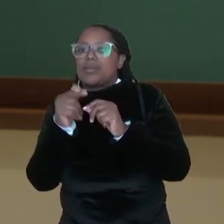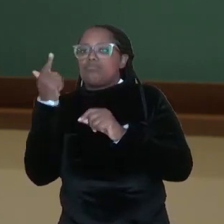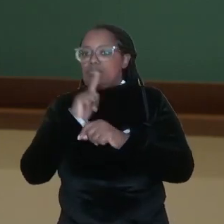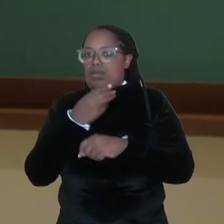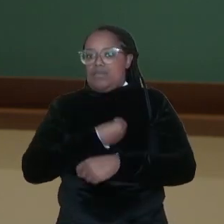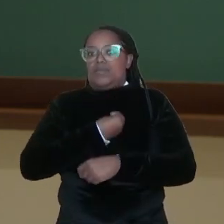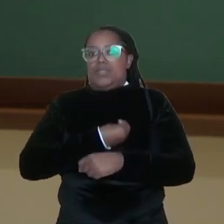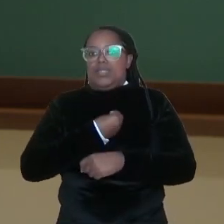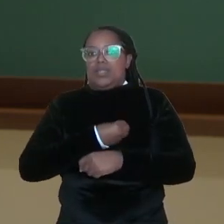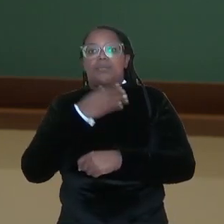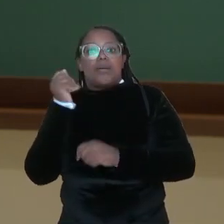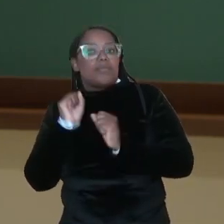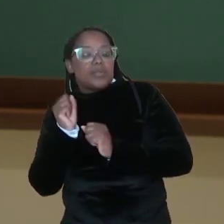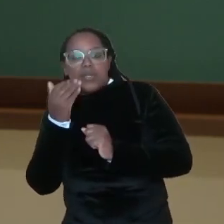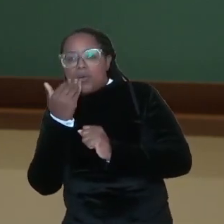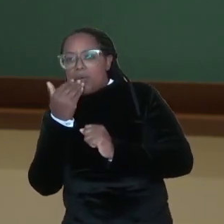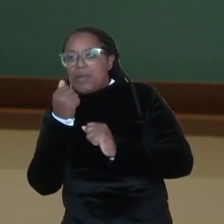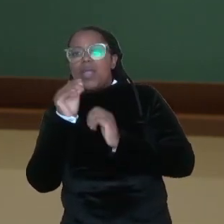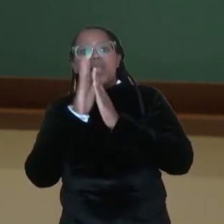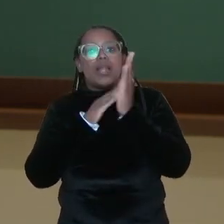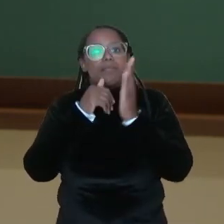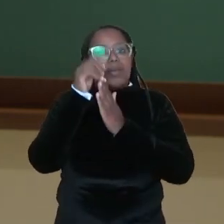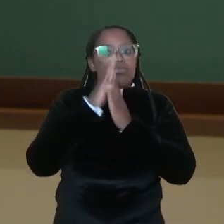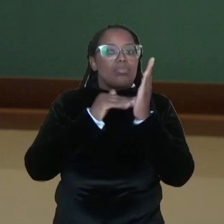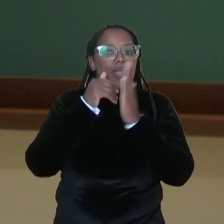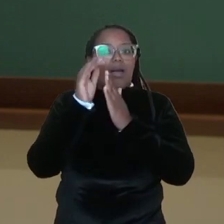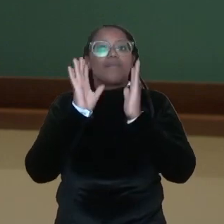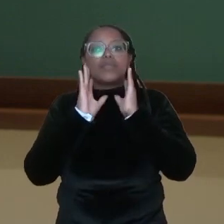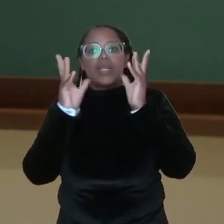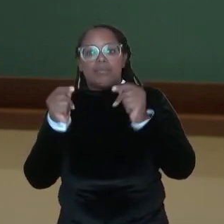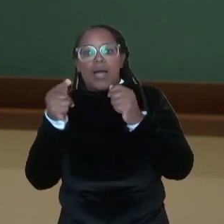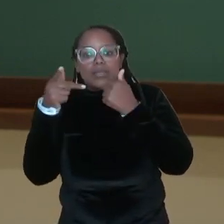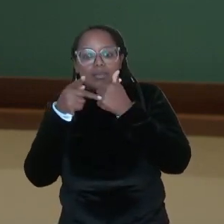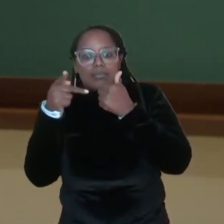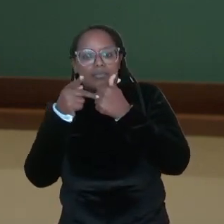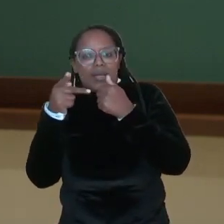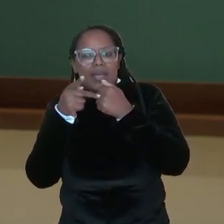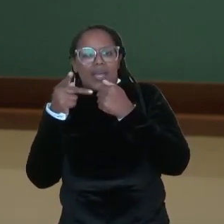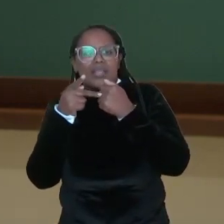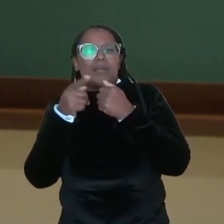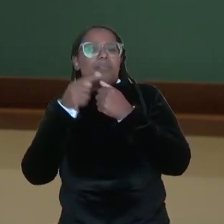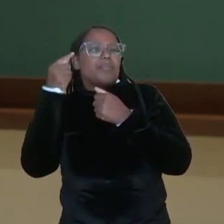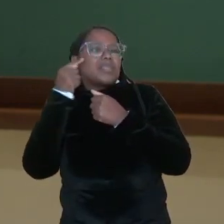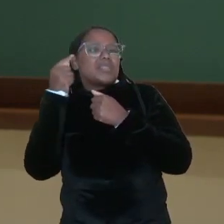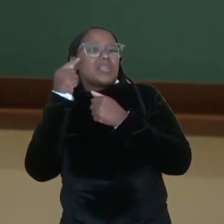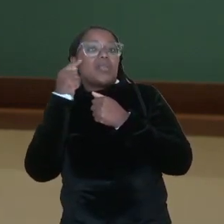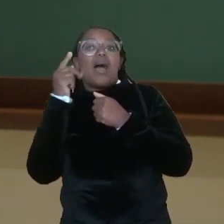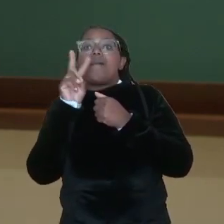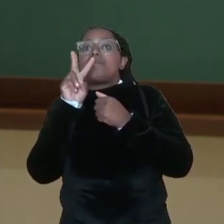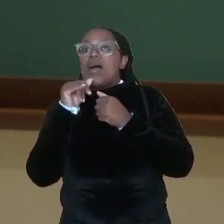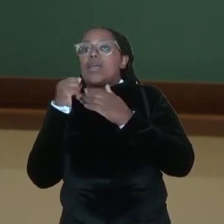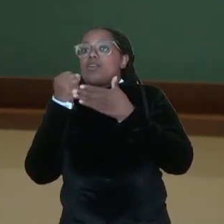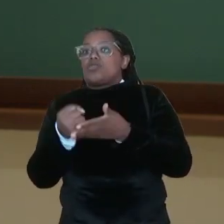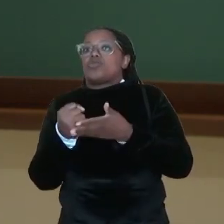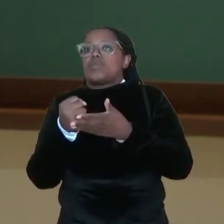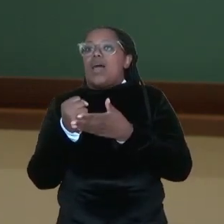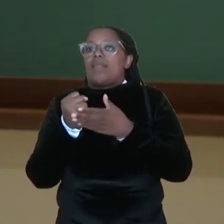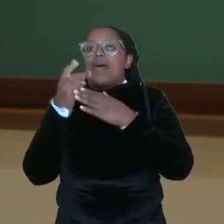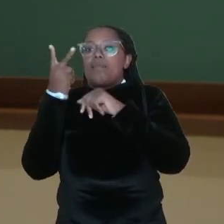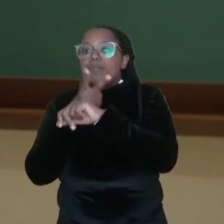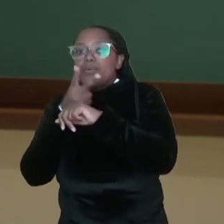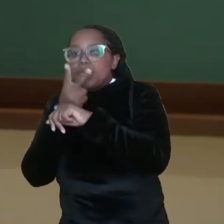a imagem dos animais na intenção de que aquilo fosse facilitar o processo de caça. Aí nós já vamos observar